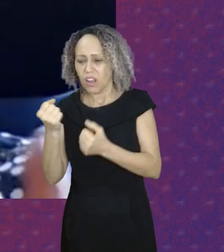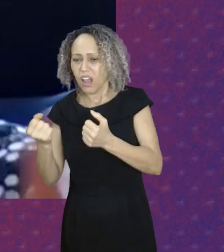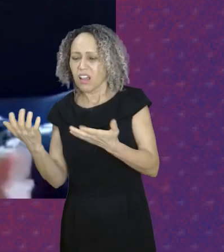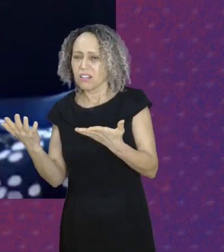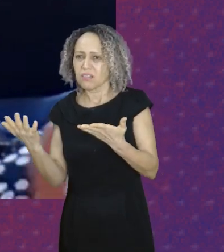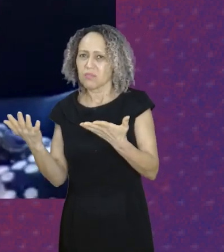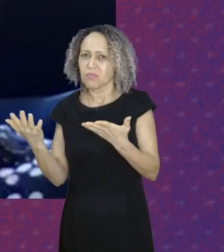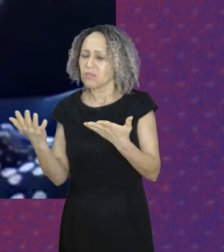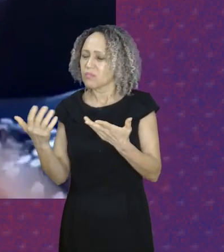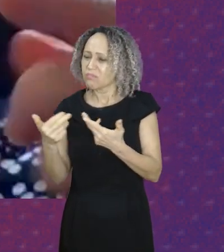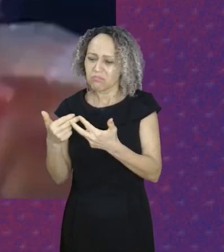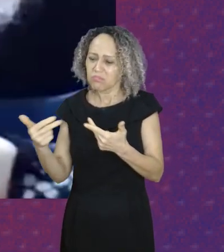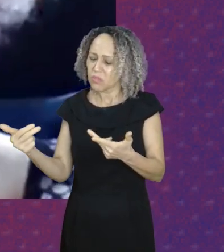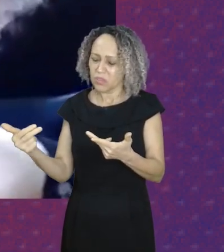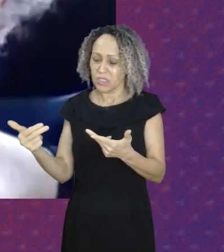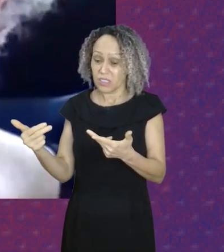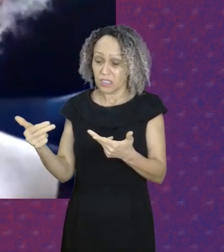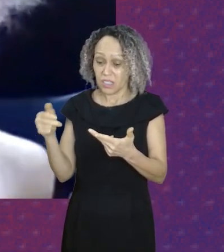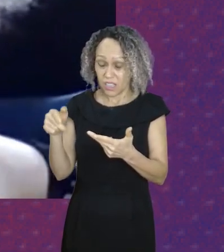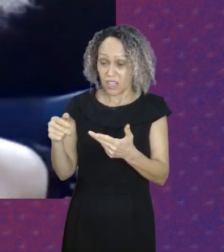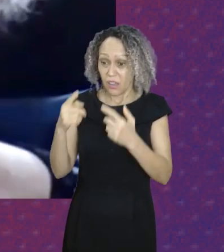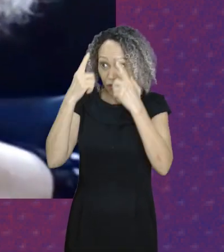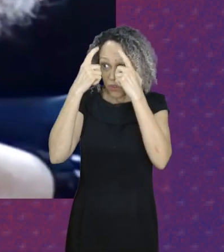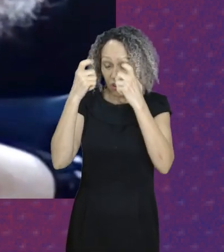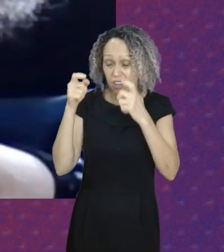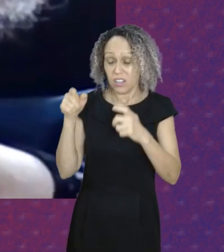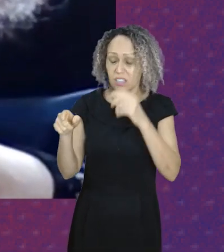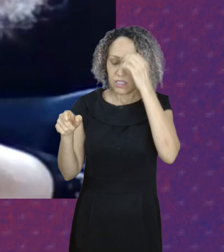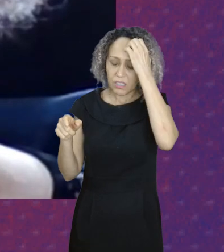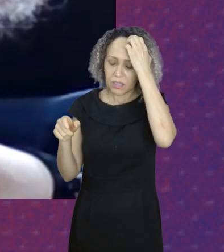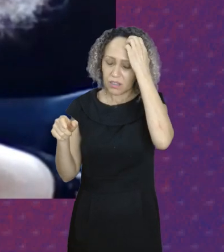E estes bens incluem cartão de crédito.